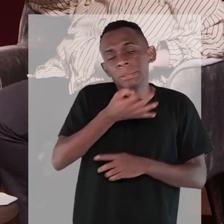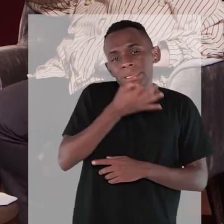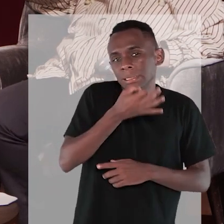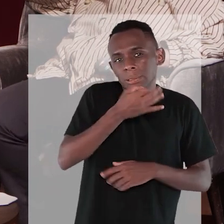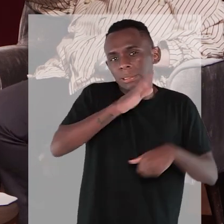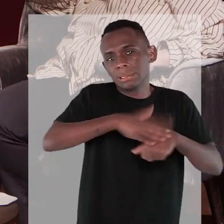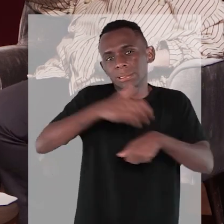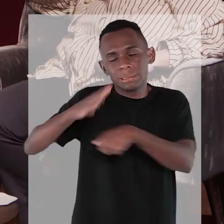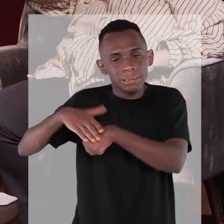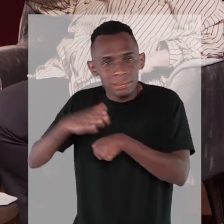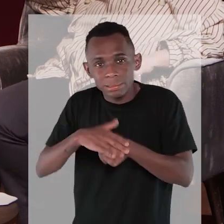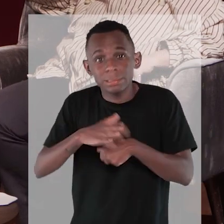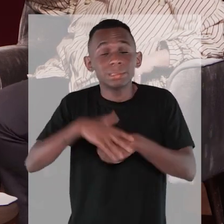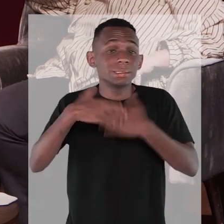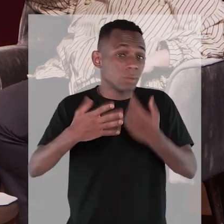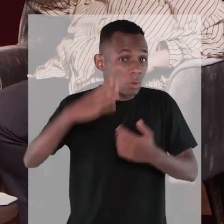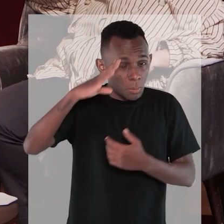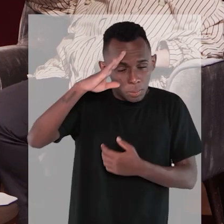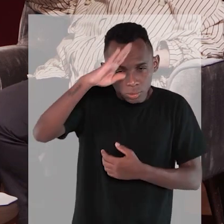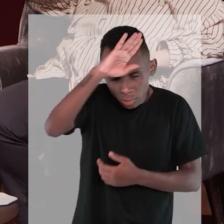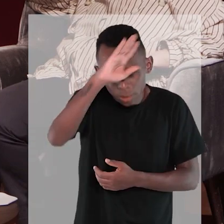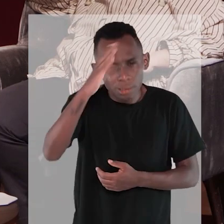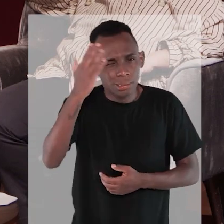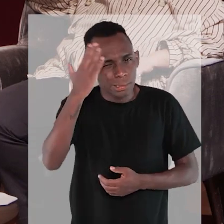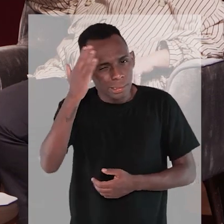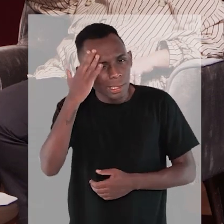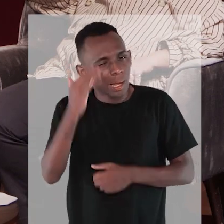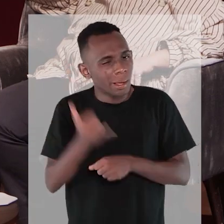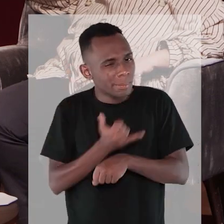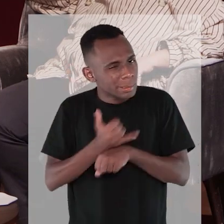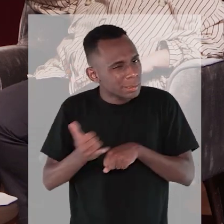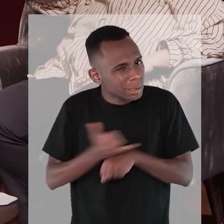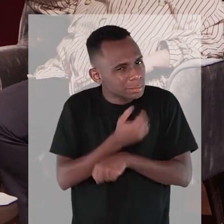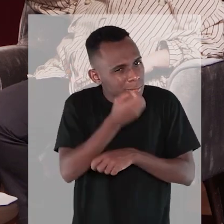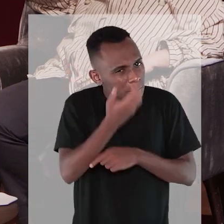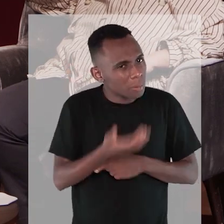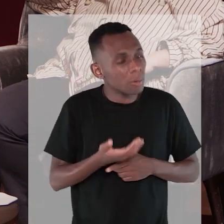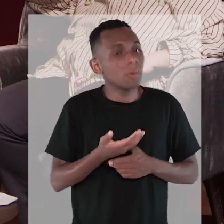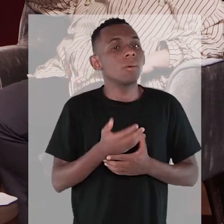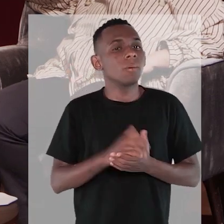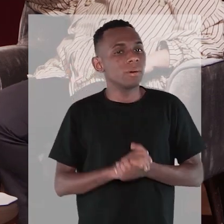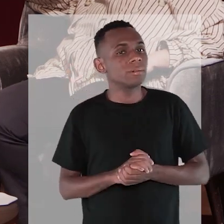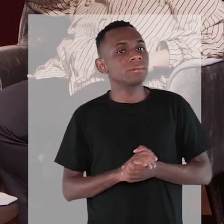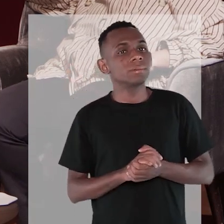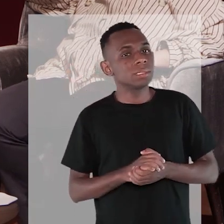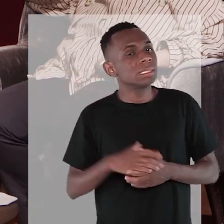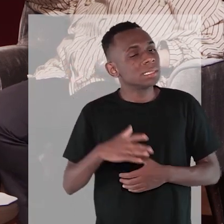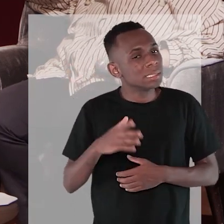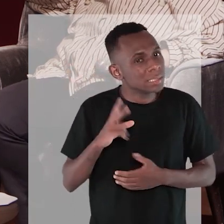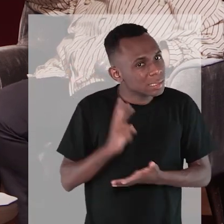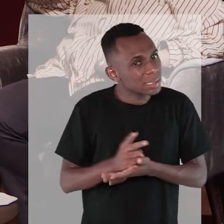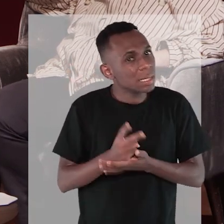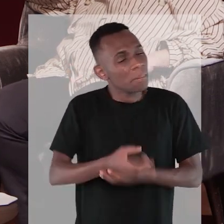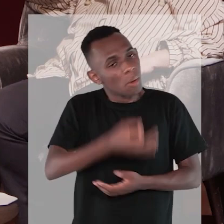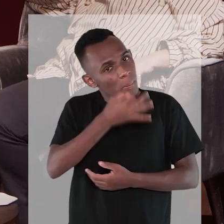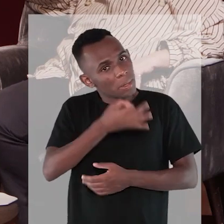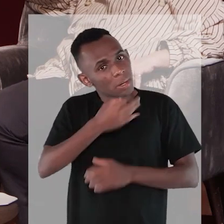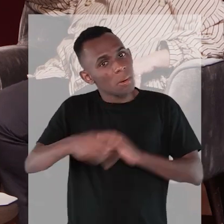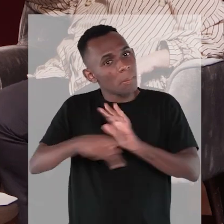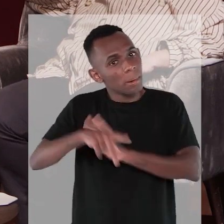superficiais. E o Bolsonaro surfa muito bem as opiniões, porque ele tem uma opinião sobre tudo, o Bolsonaro. Ele está sempre emitindo alguma opinião sobre tudo. Ele